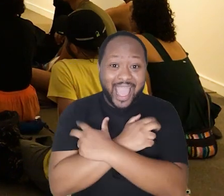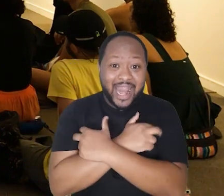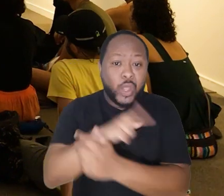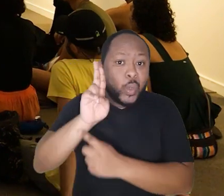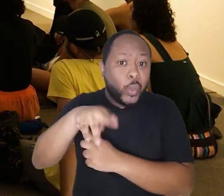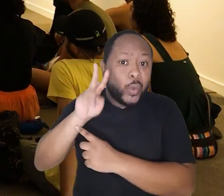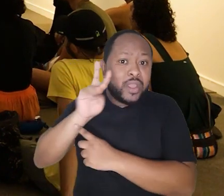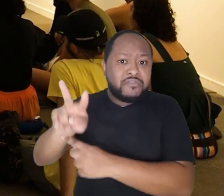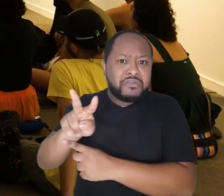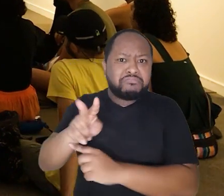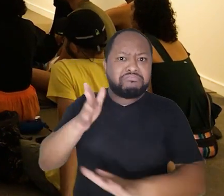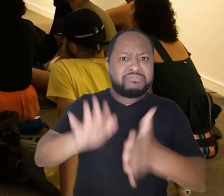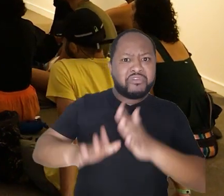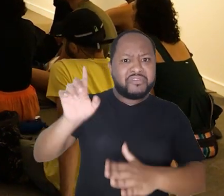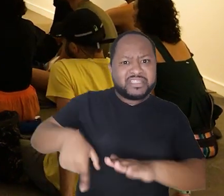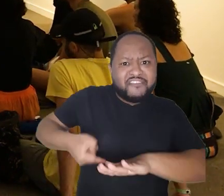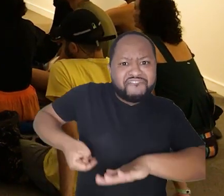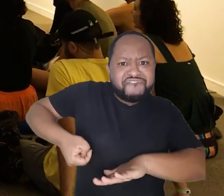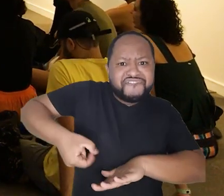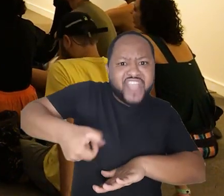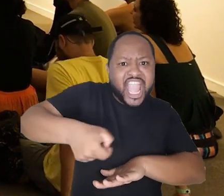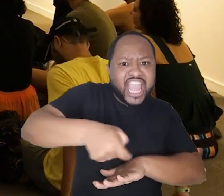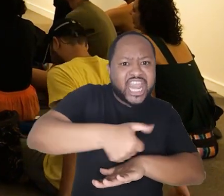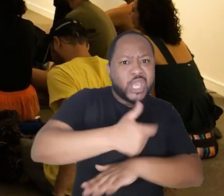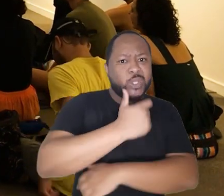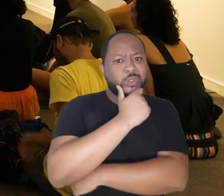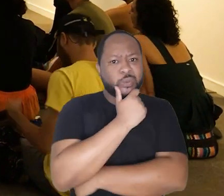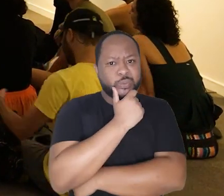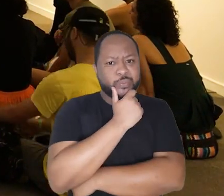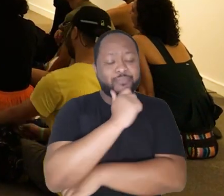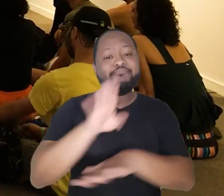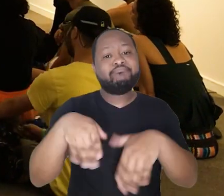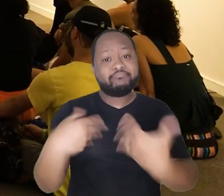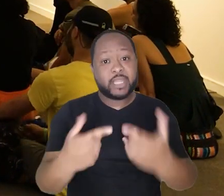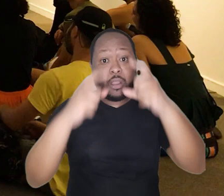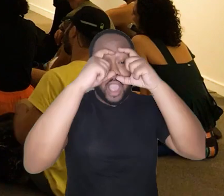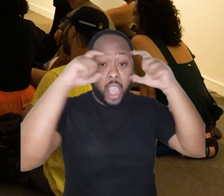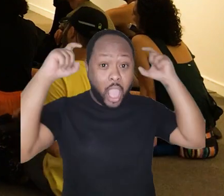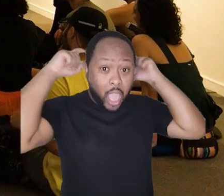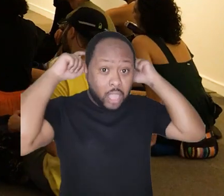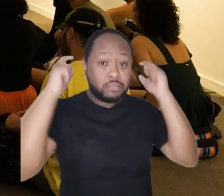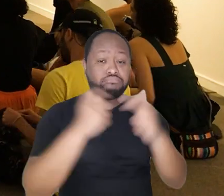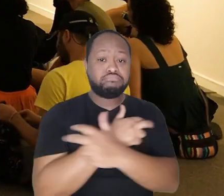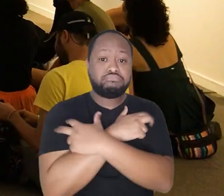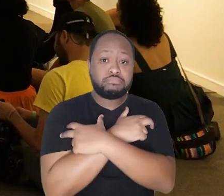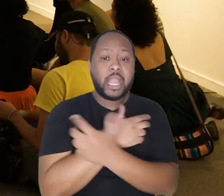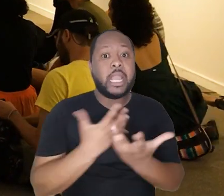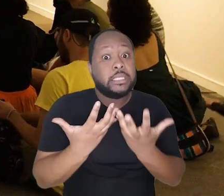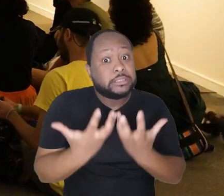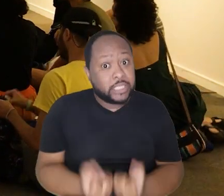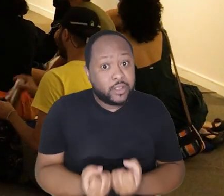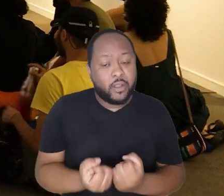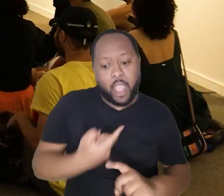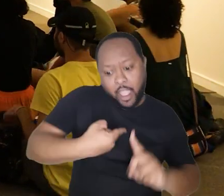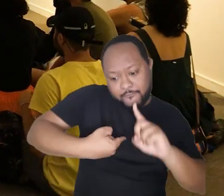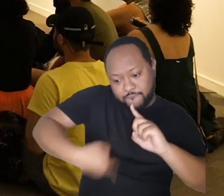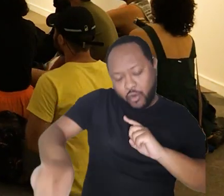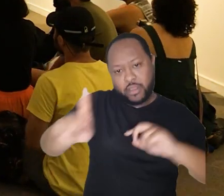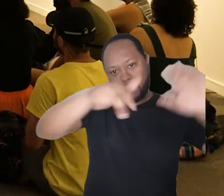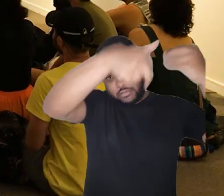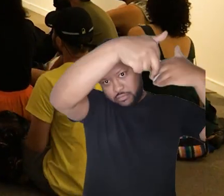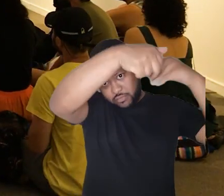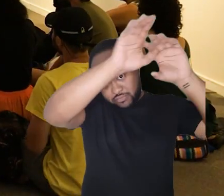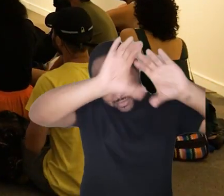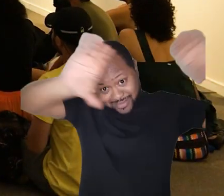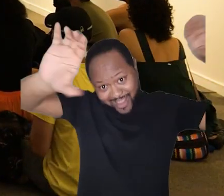Pode ser fake news, não é? Então, bom, o Anansi ele aceitou, e aí ele foi lá para a floresta e ele teve uma